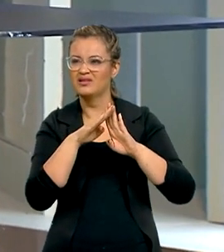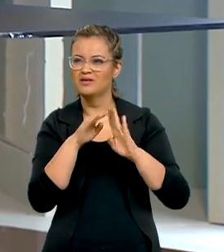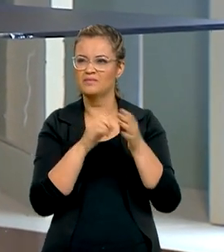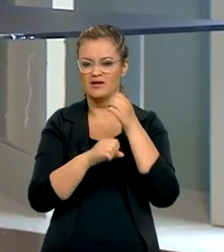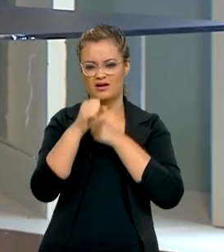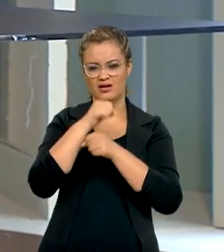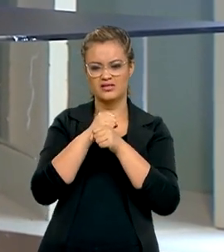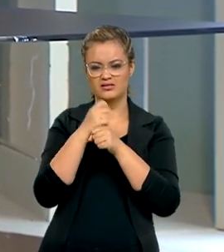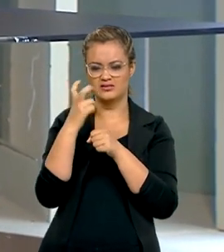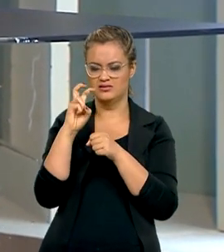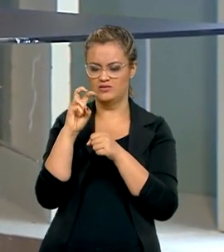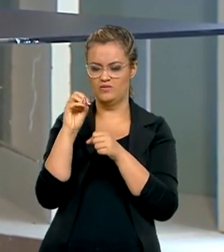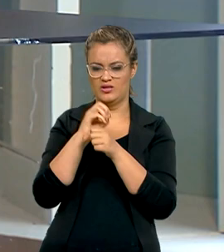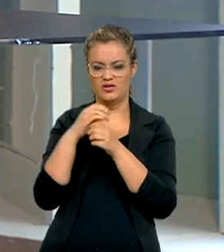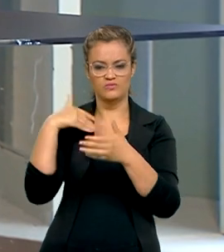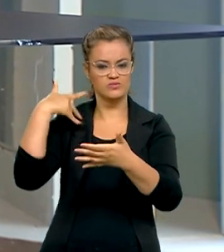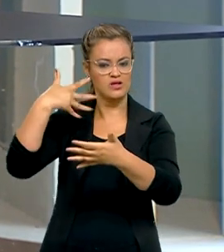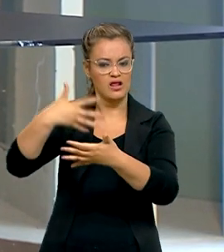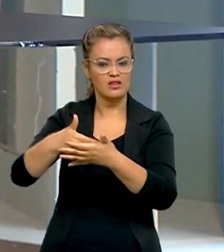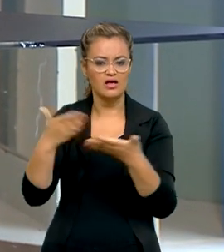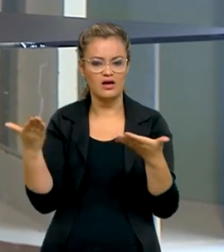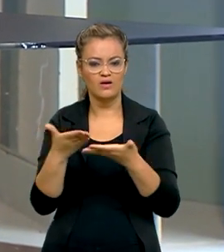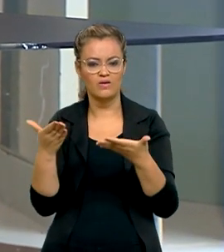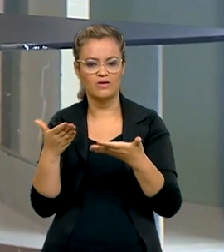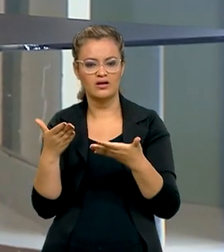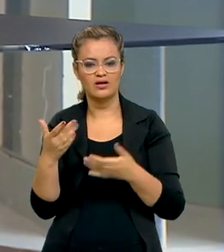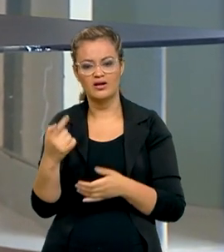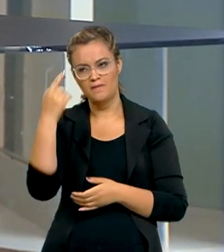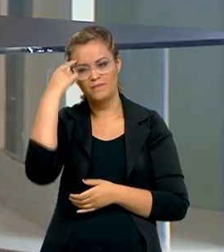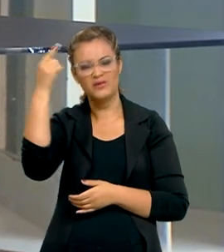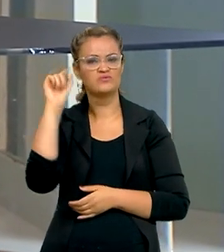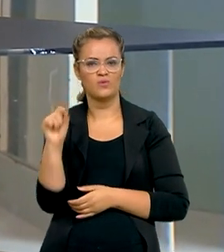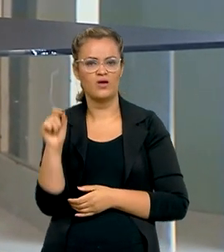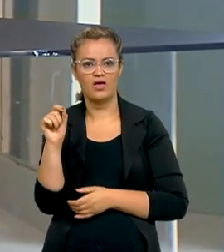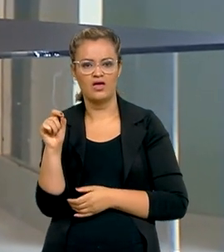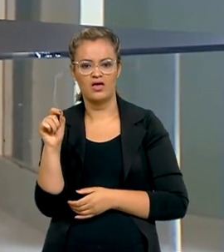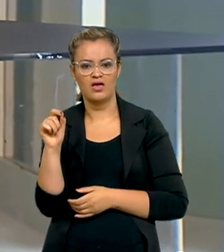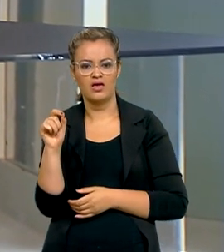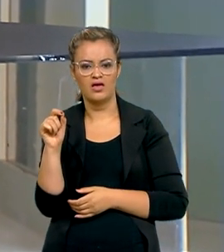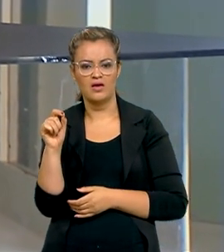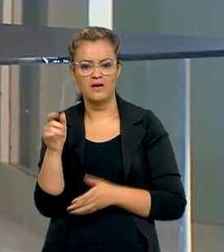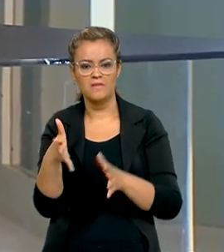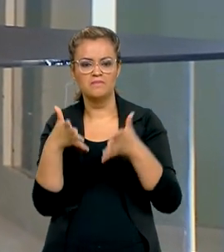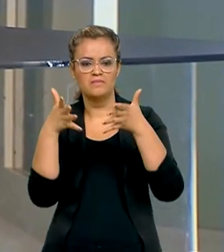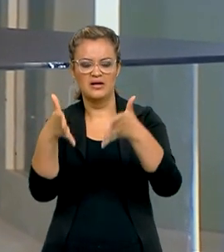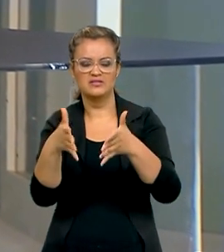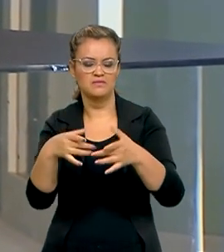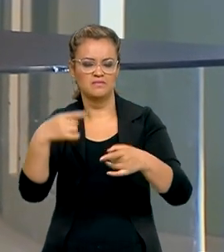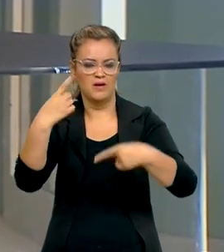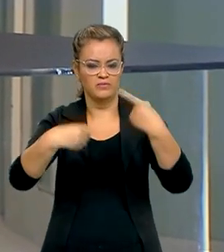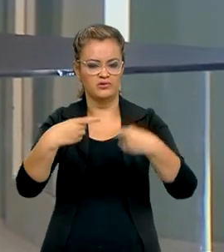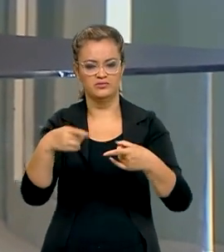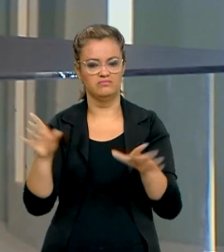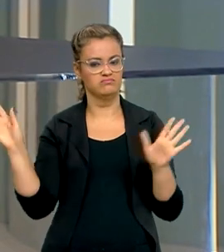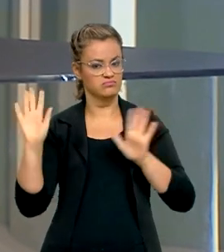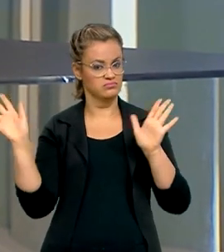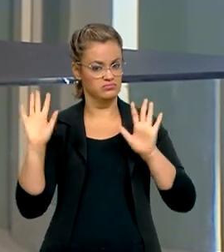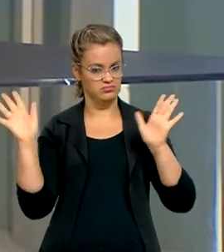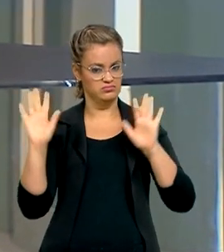anos para cá não passam mais na cabeça das Forças Armadas se envolver politicamente dessa forma.